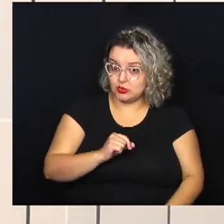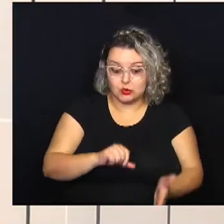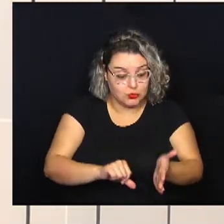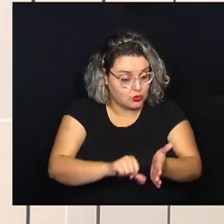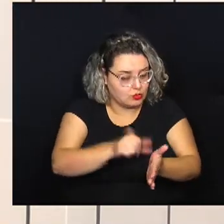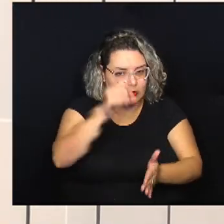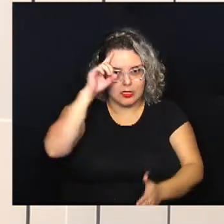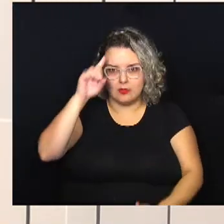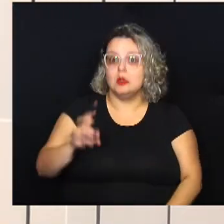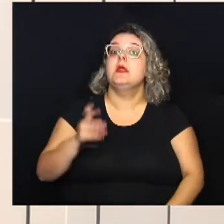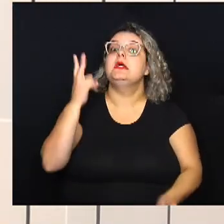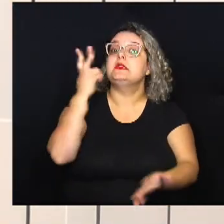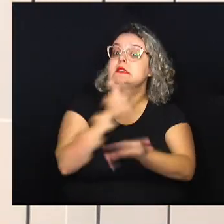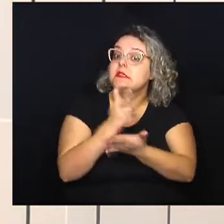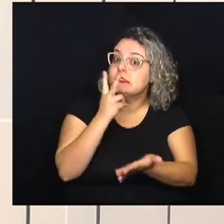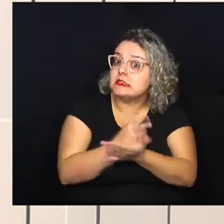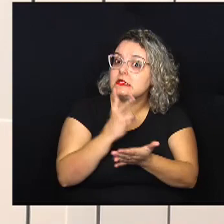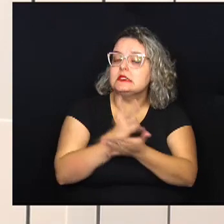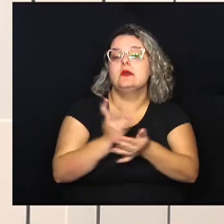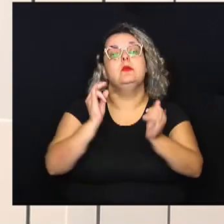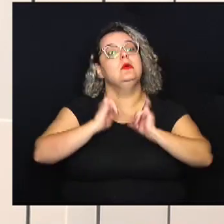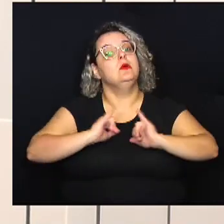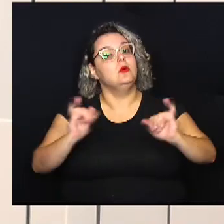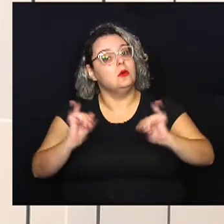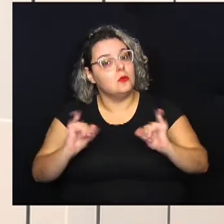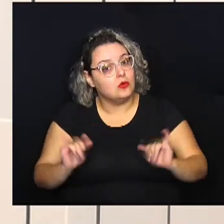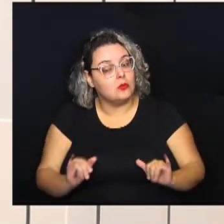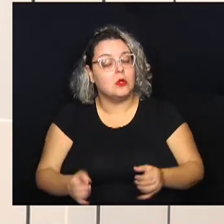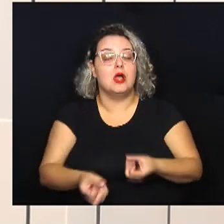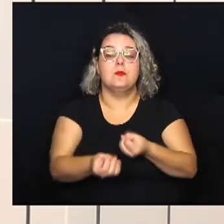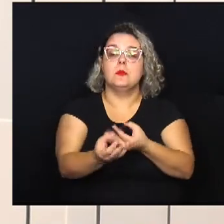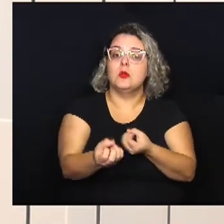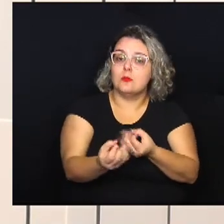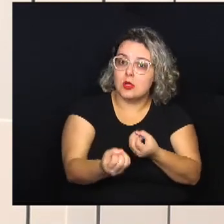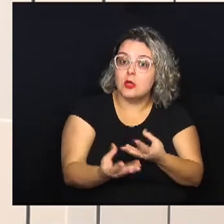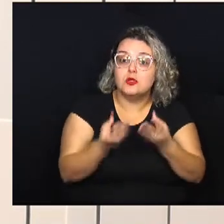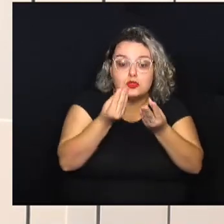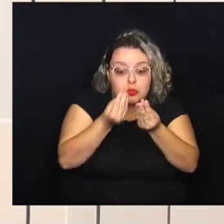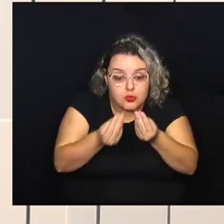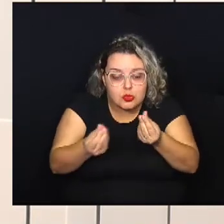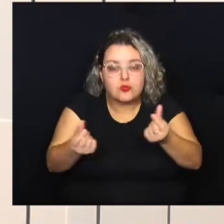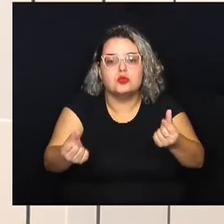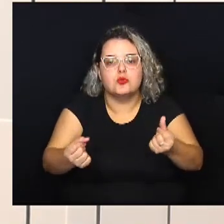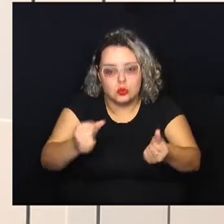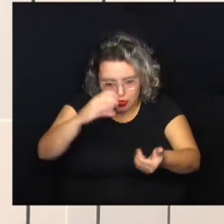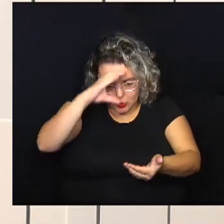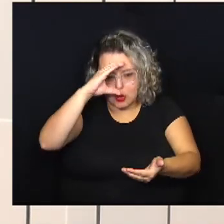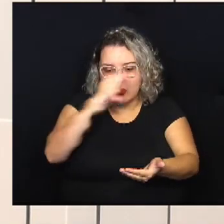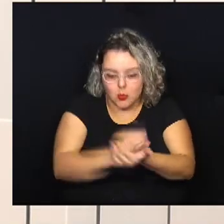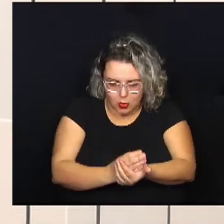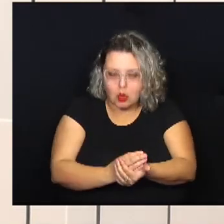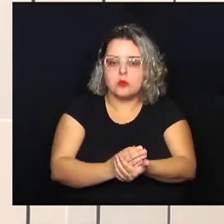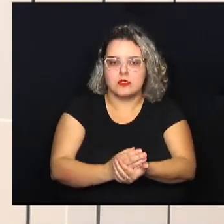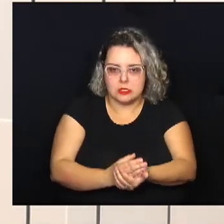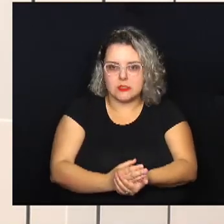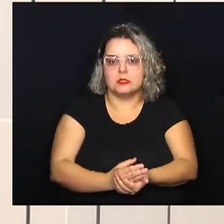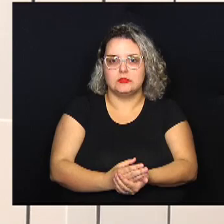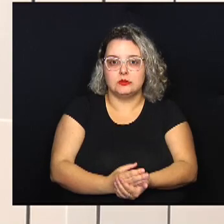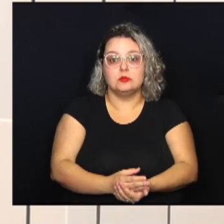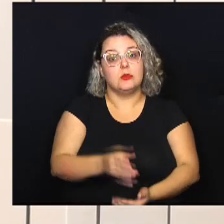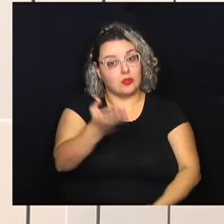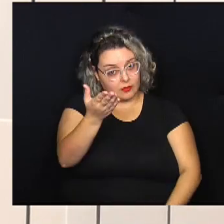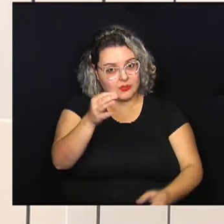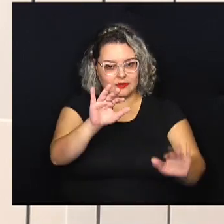dias, a gente sempre vem informando aqui, passando informação de qualidade, com credibilidade para você, telespectador. Eu